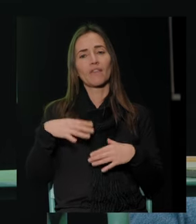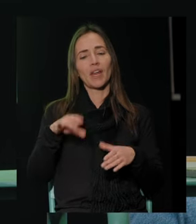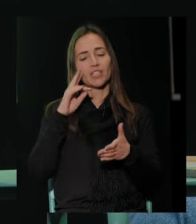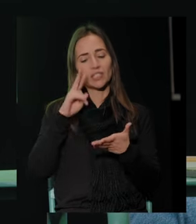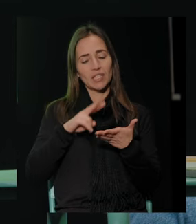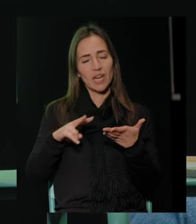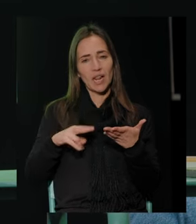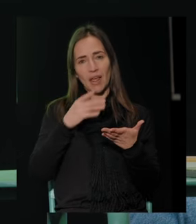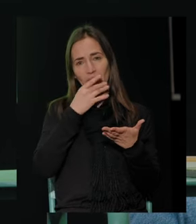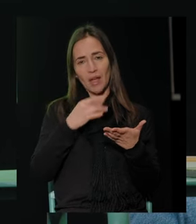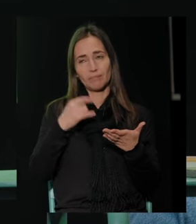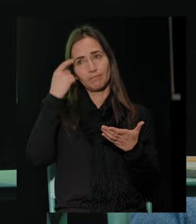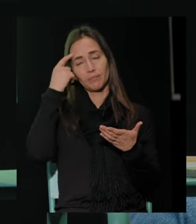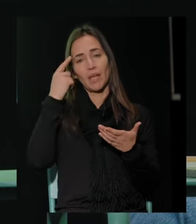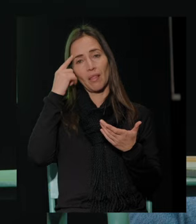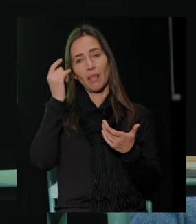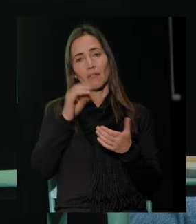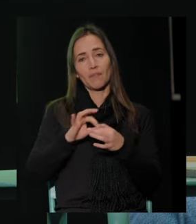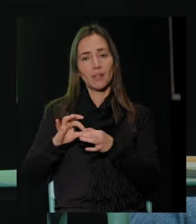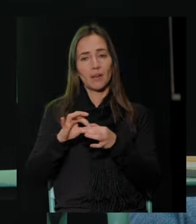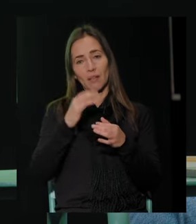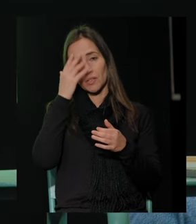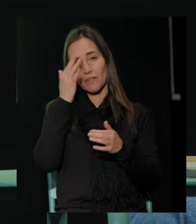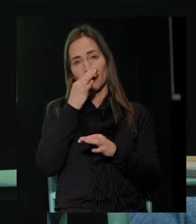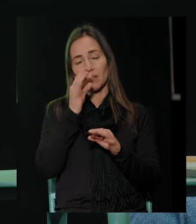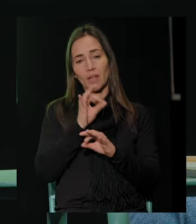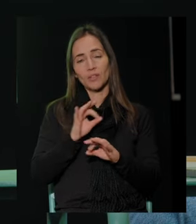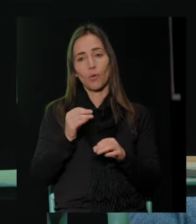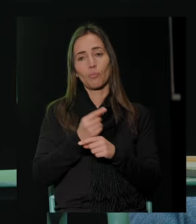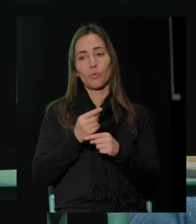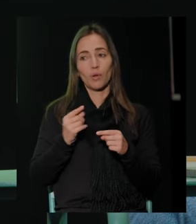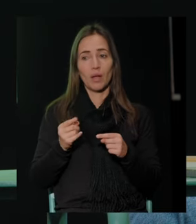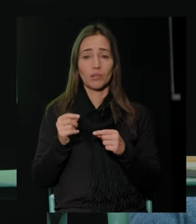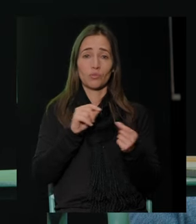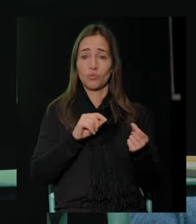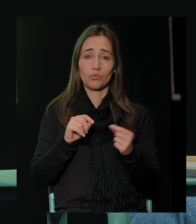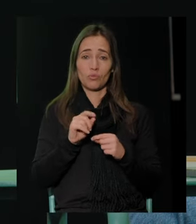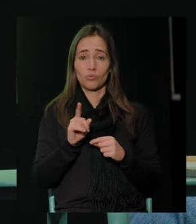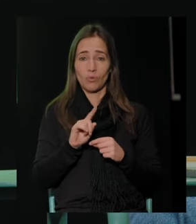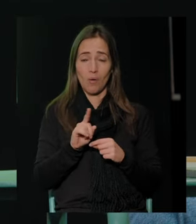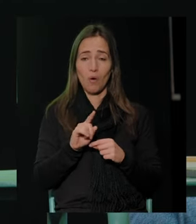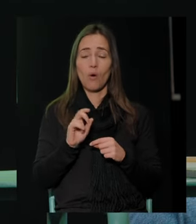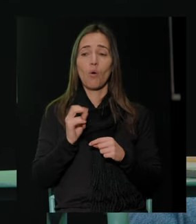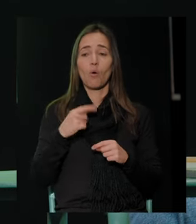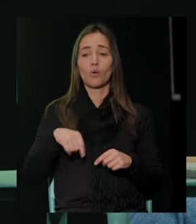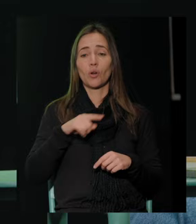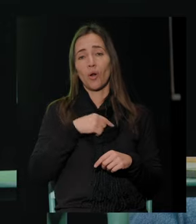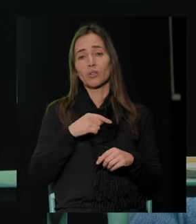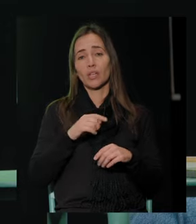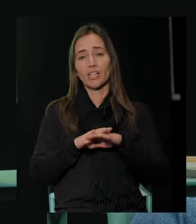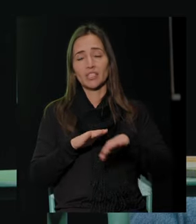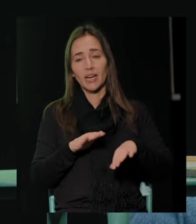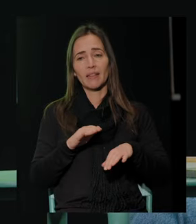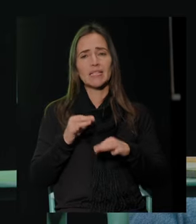história da ideia de fraternidade, que achei fabuloso, porque realmente é muito, ou não é discutido, ou nós à esquerda temos sempre uma